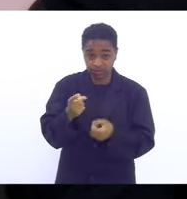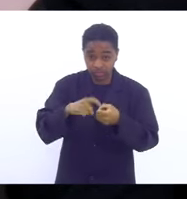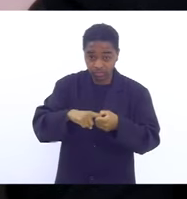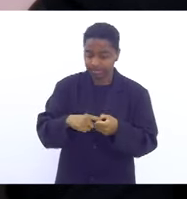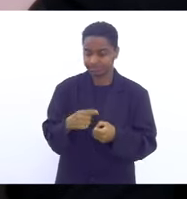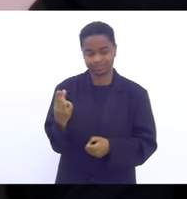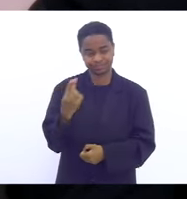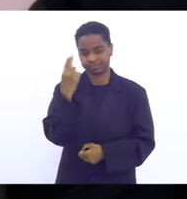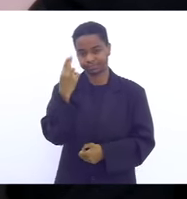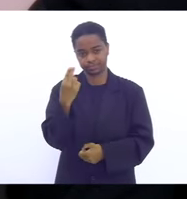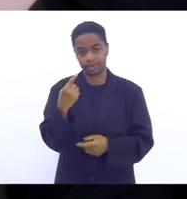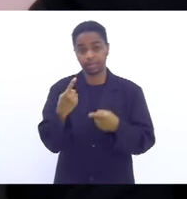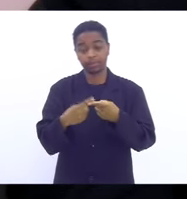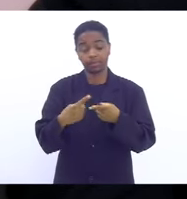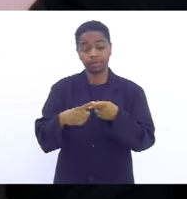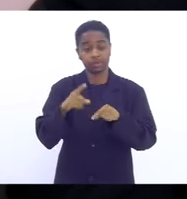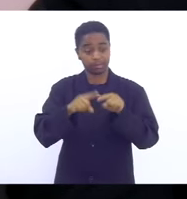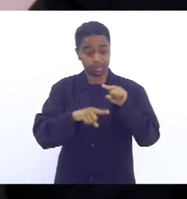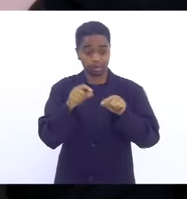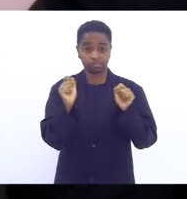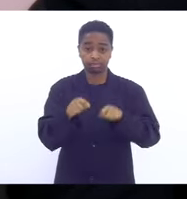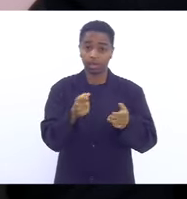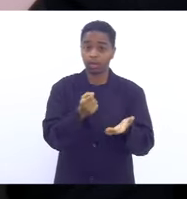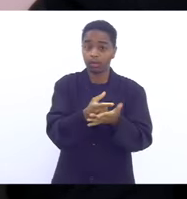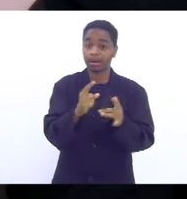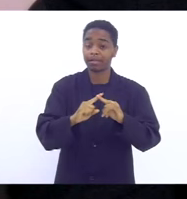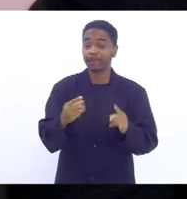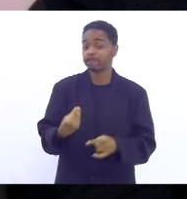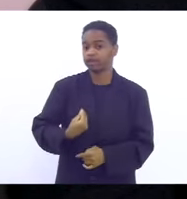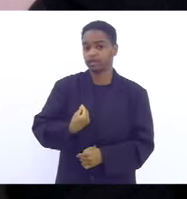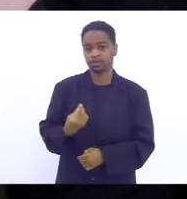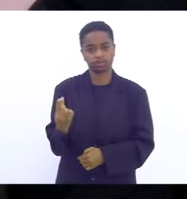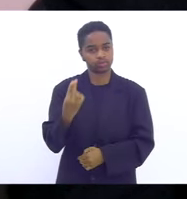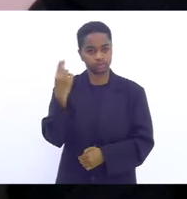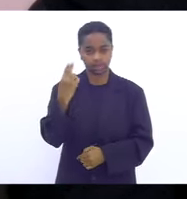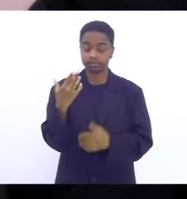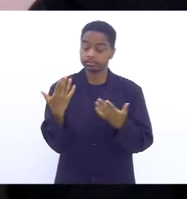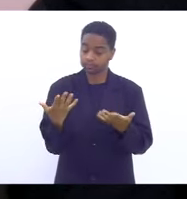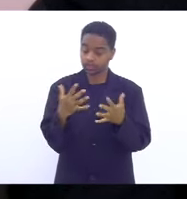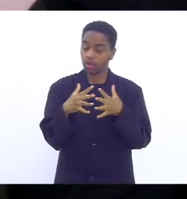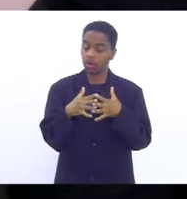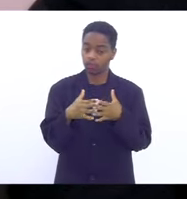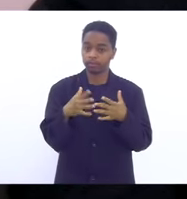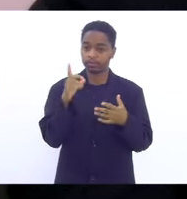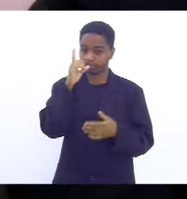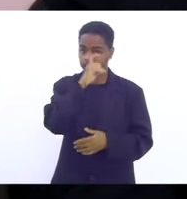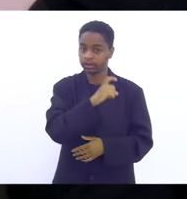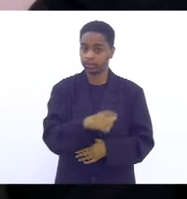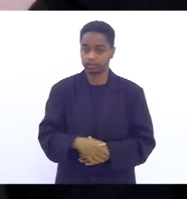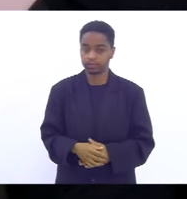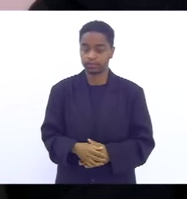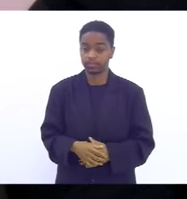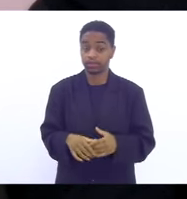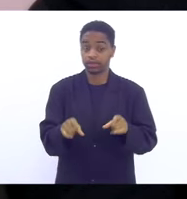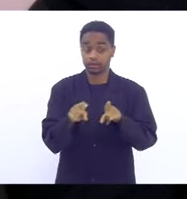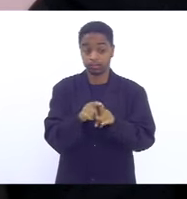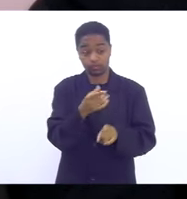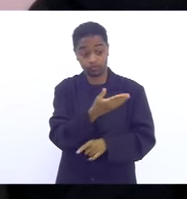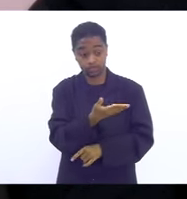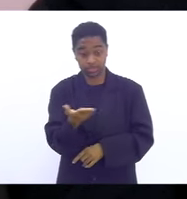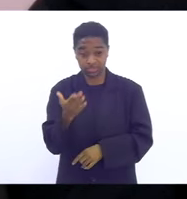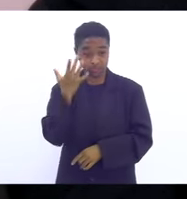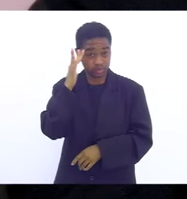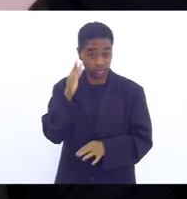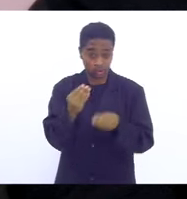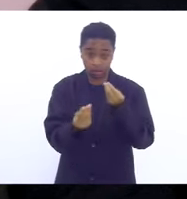O bem material se recompõe, vida não. Entendeu? É muito complicado isso. E cada um de vocês não sabe o dia da